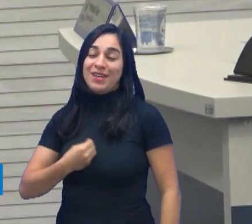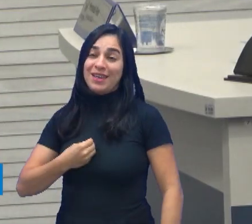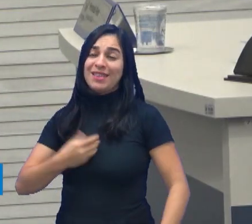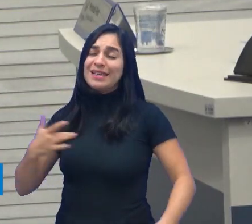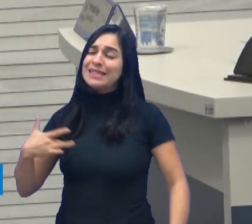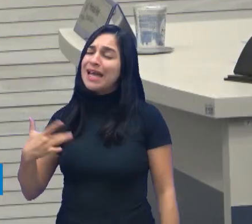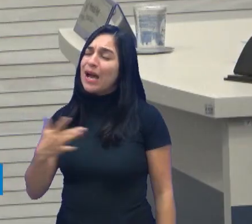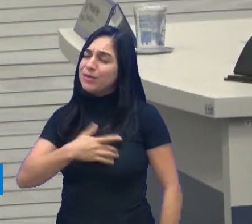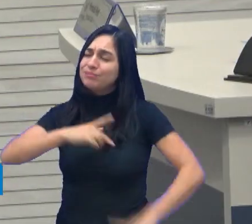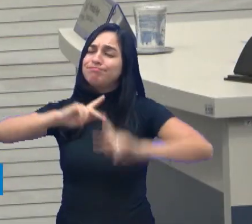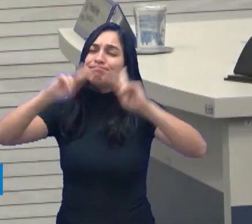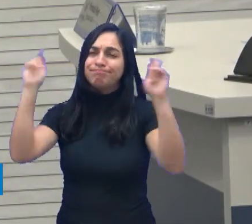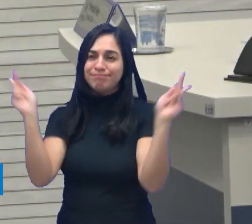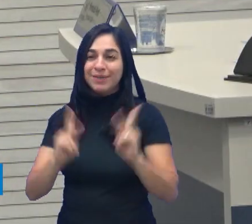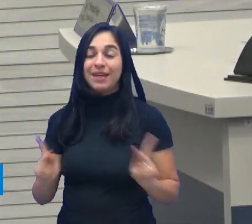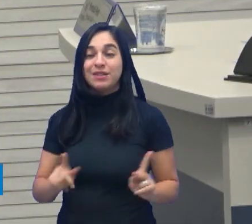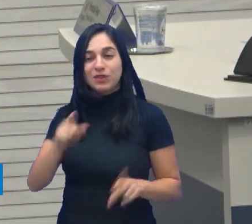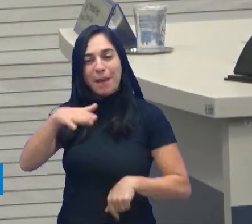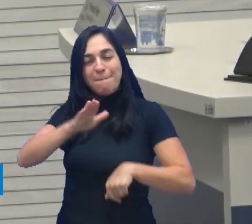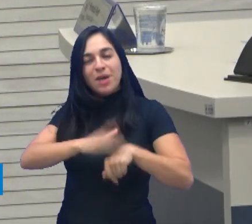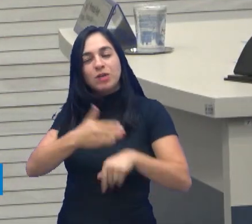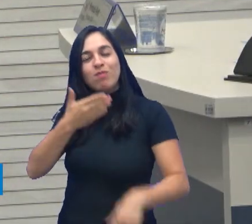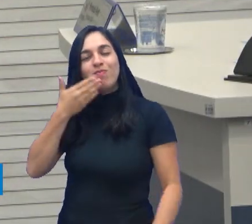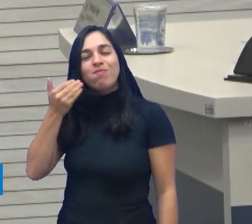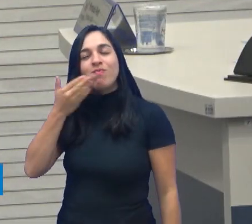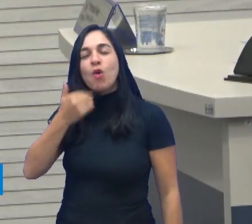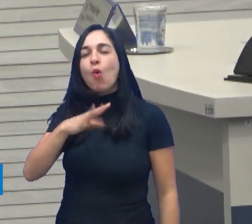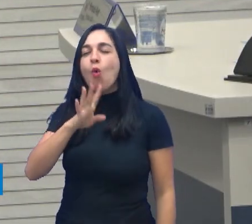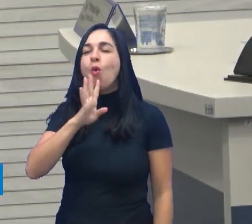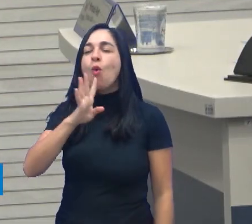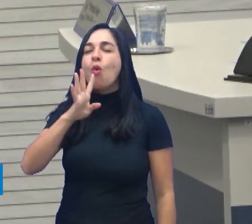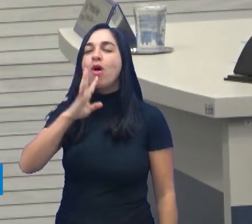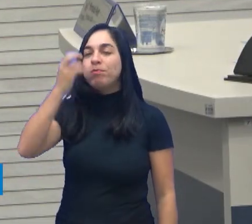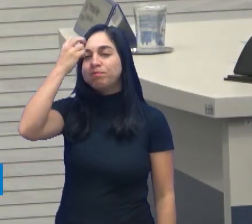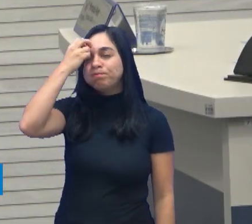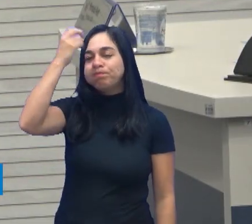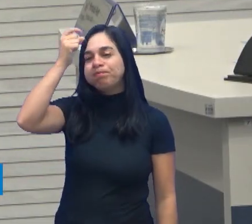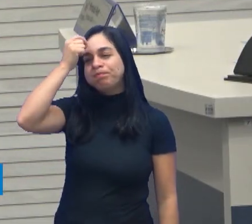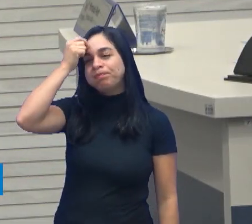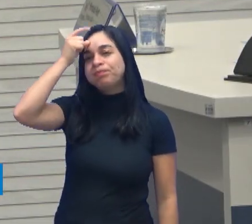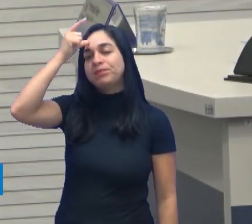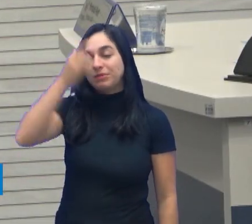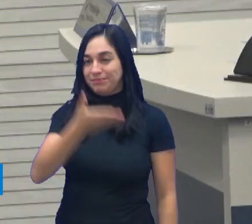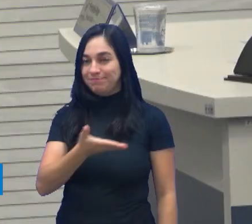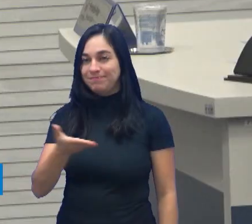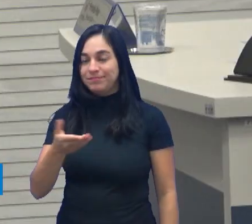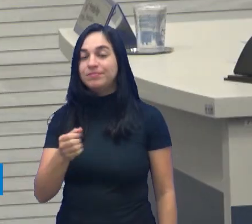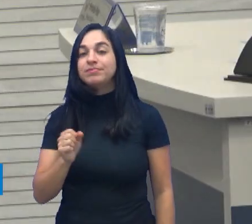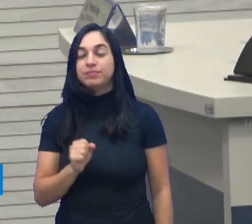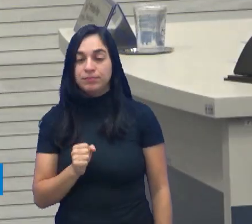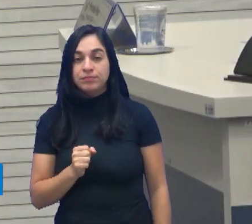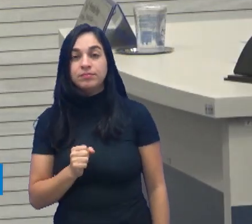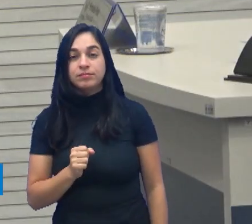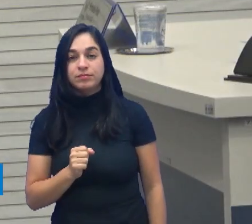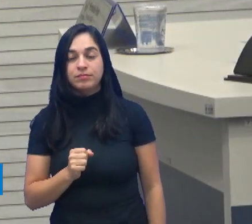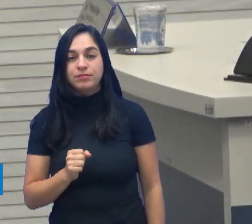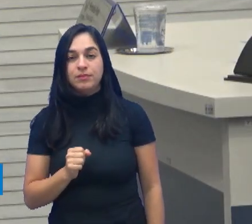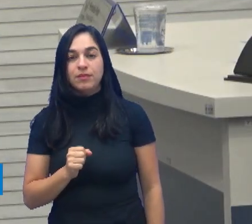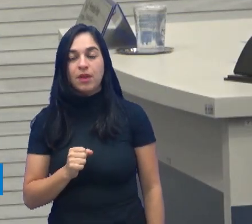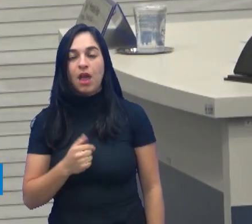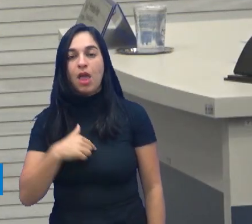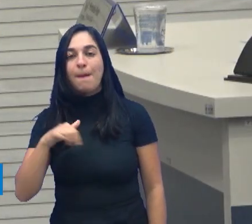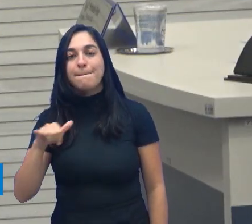cada vez mais conhecimento. É o que não falta para você. Senhor presidente, aproveitando